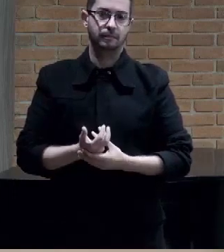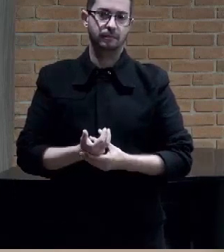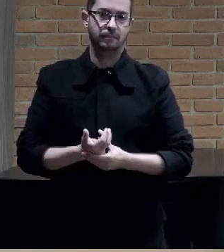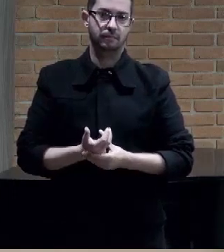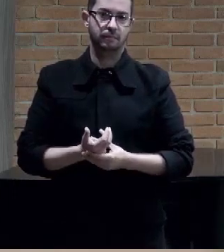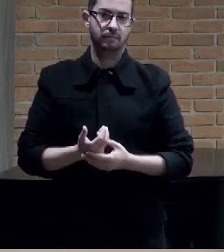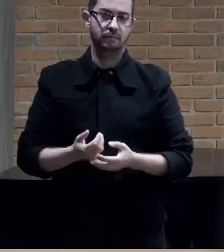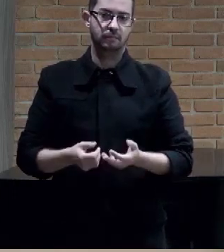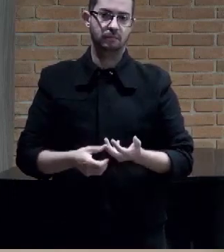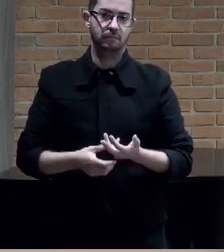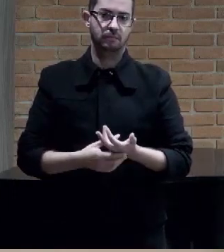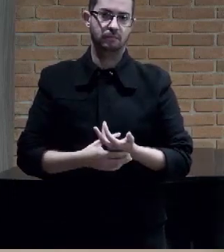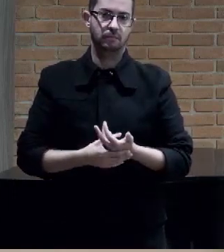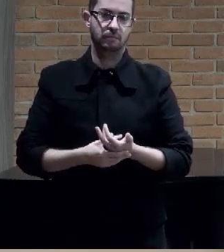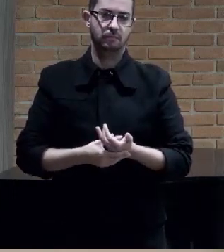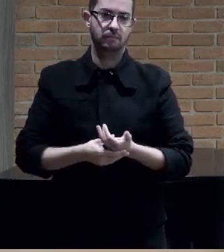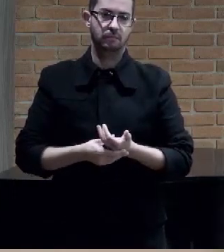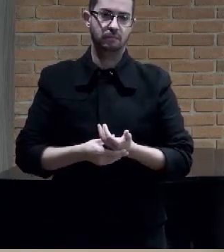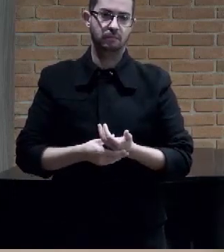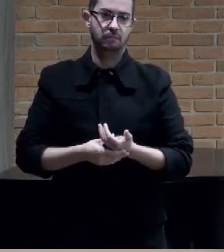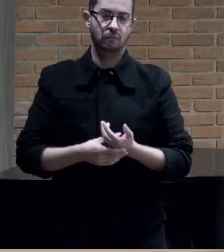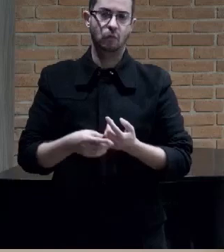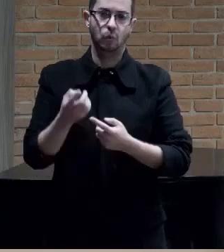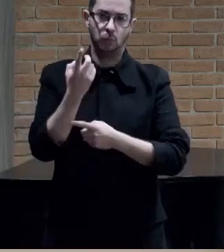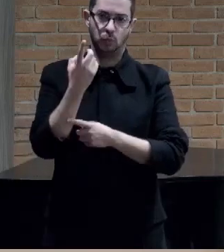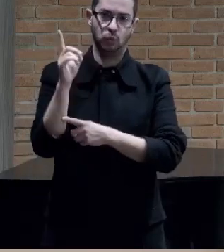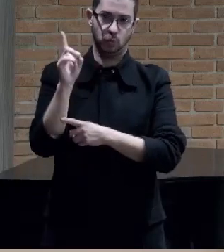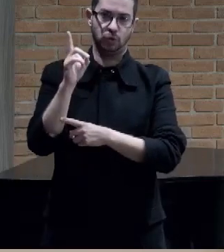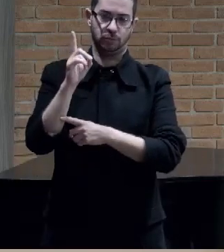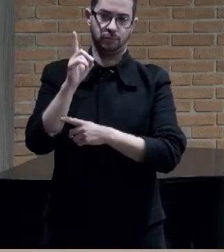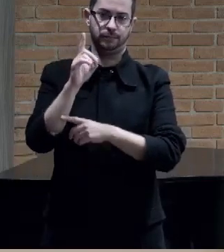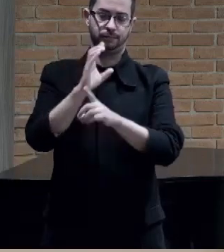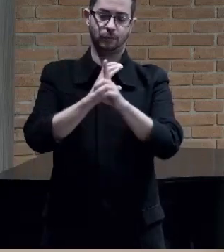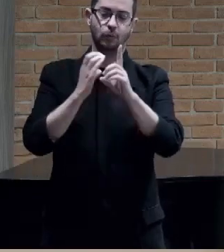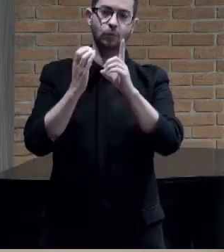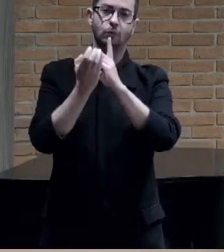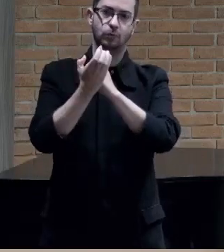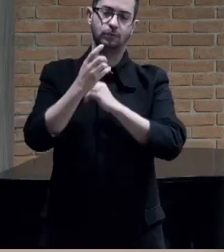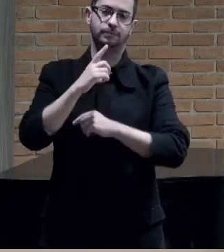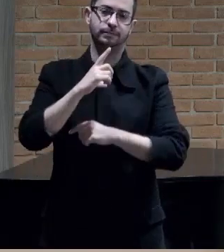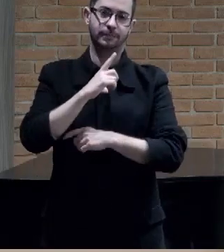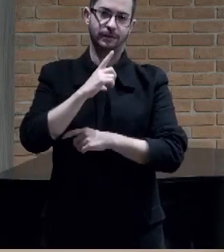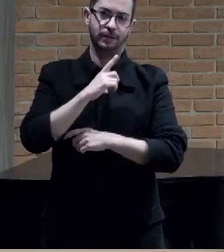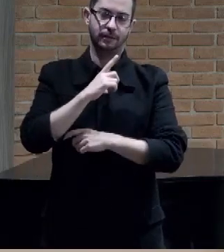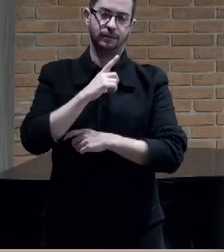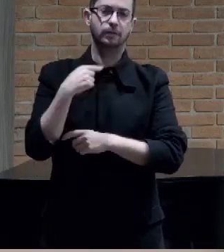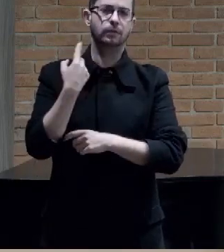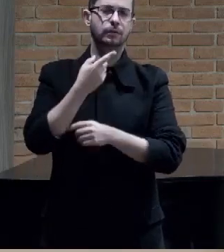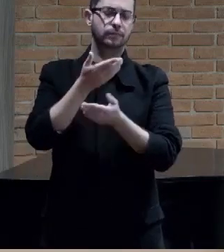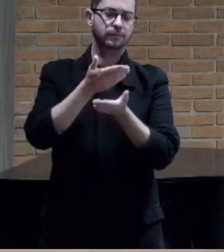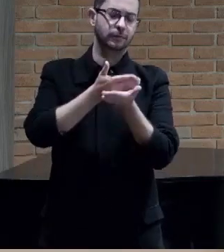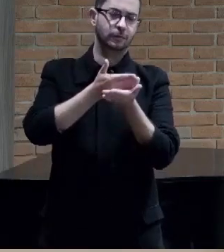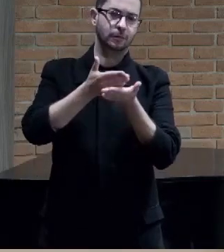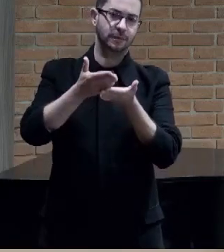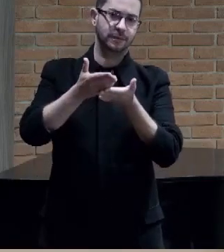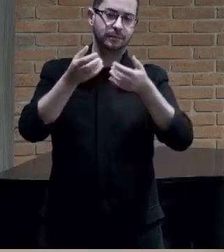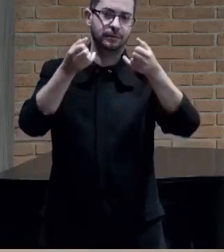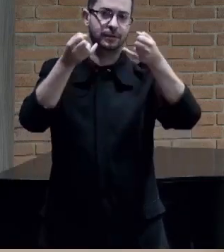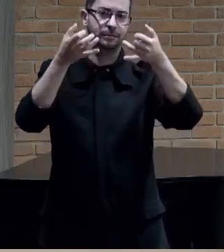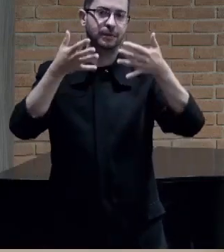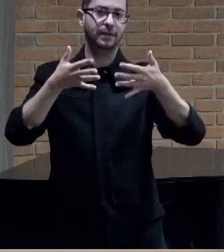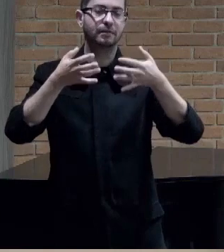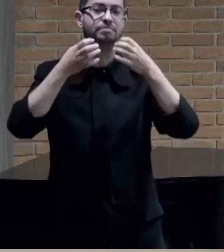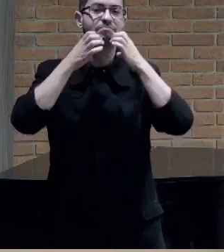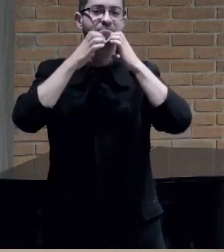Na última oportunidade que nós estivemos aqui, nós começamos a falar a respeito do